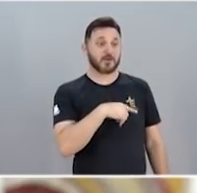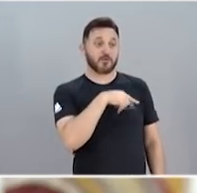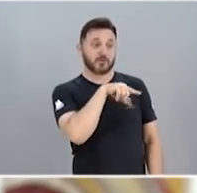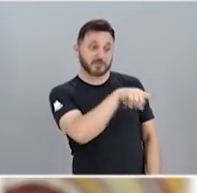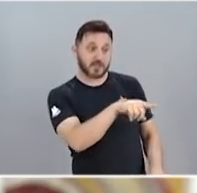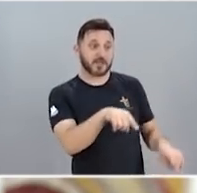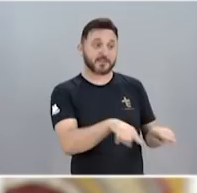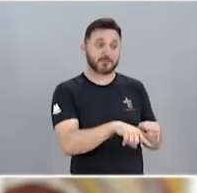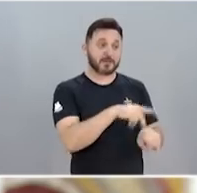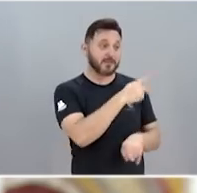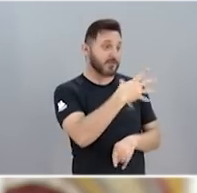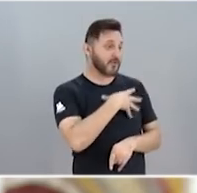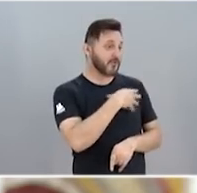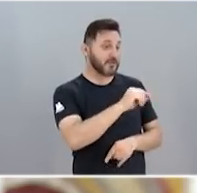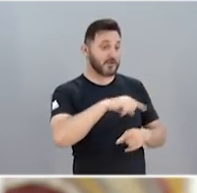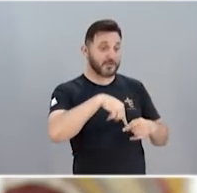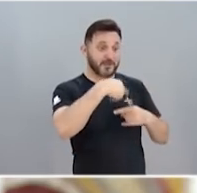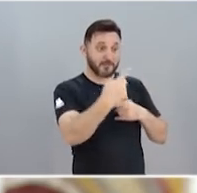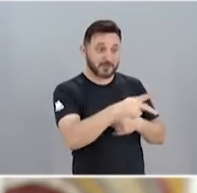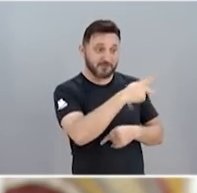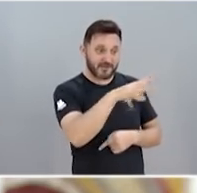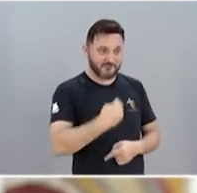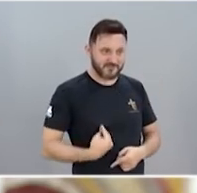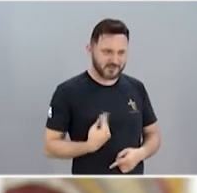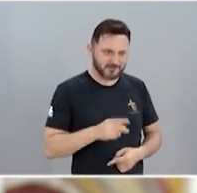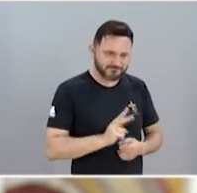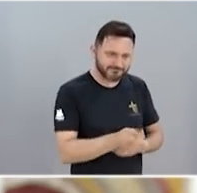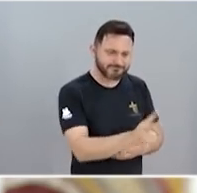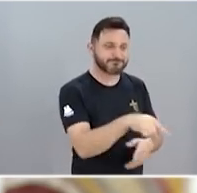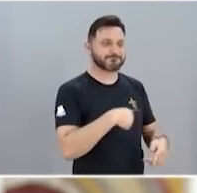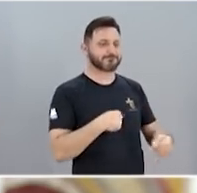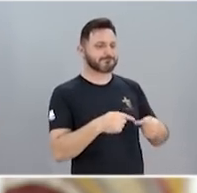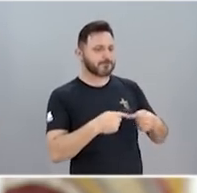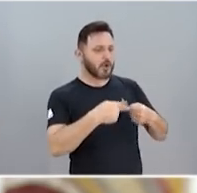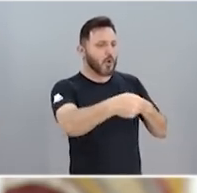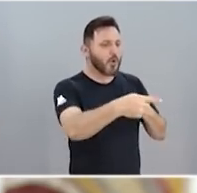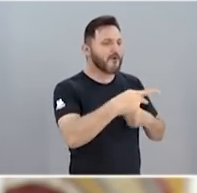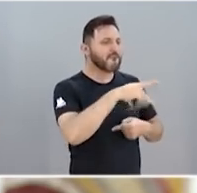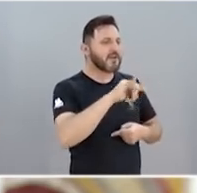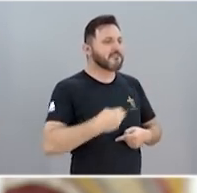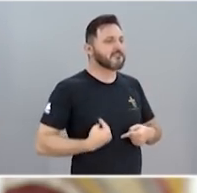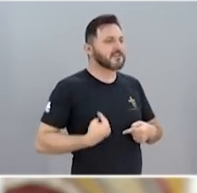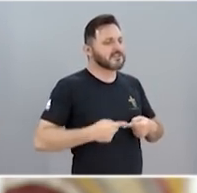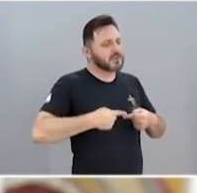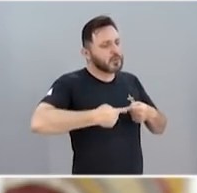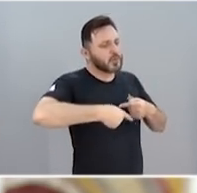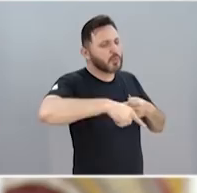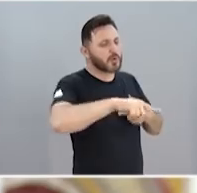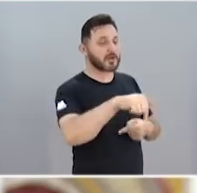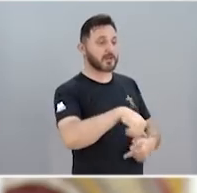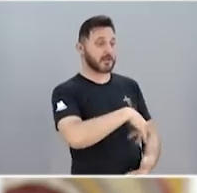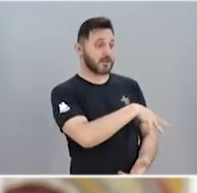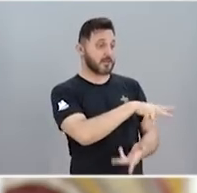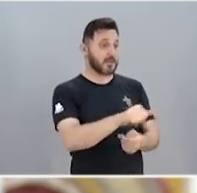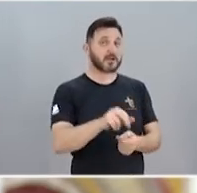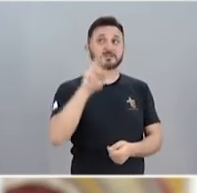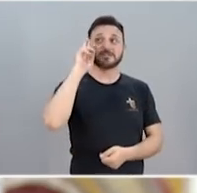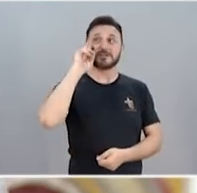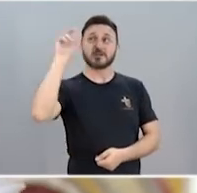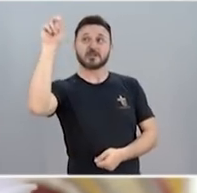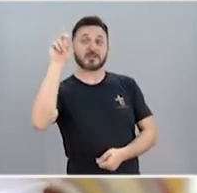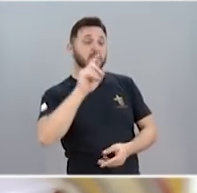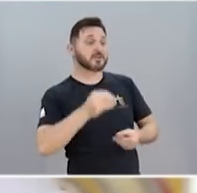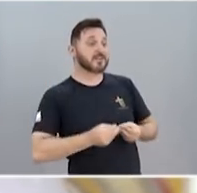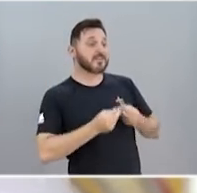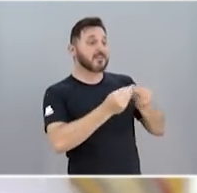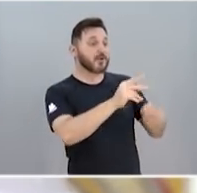e teus filhos depois de ti, e vivas longos dias sobre a terra, que o Senhor teu